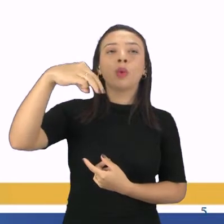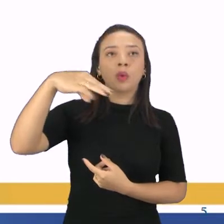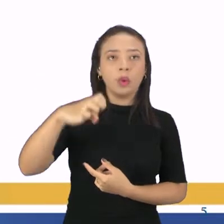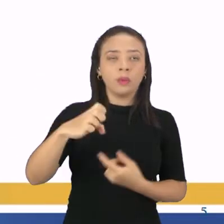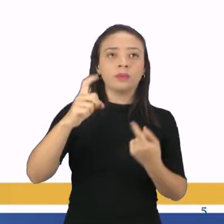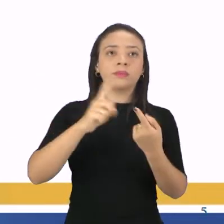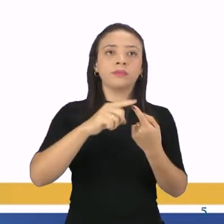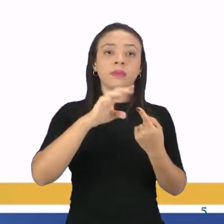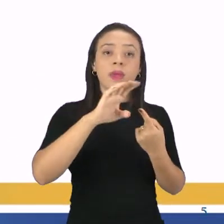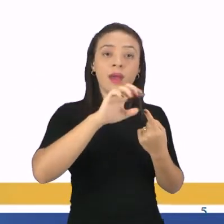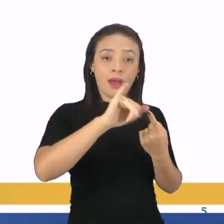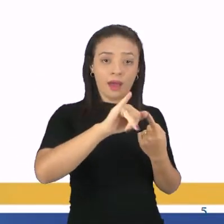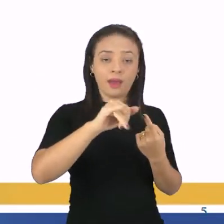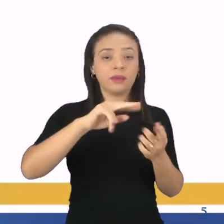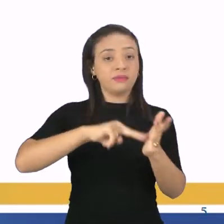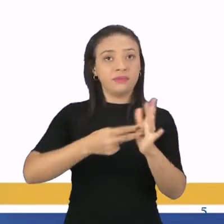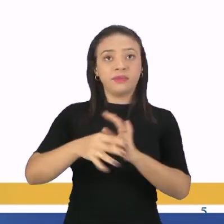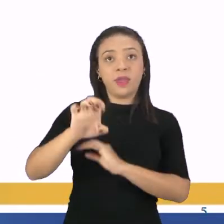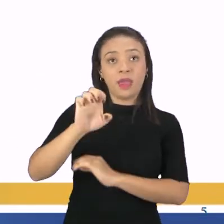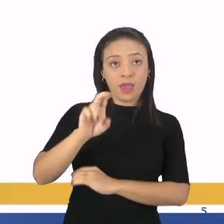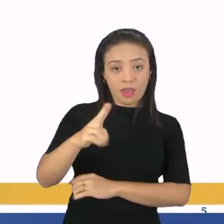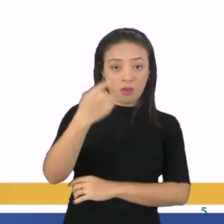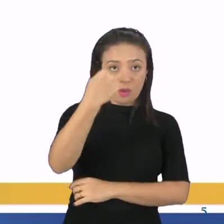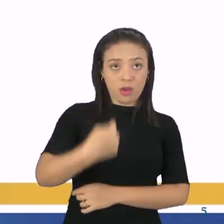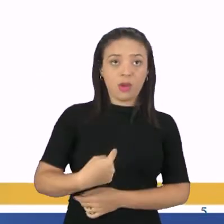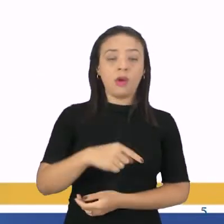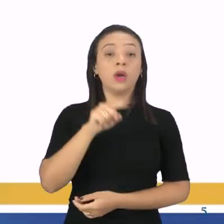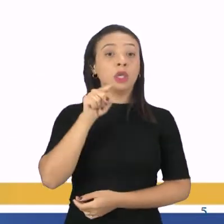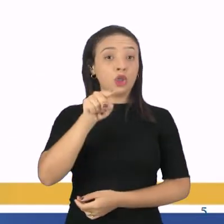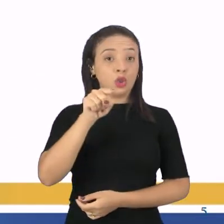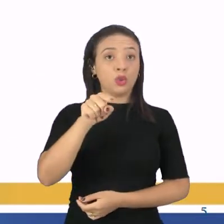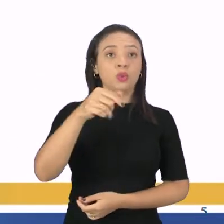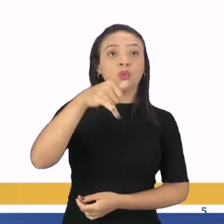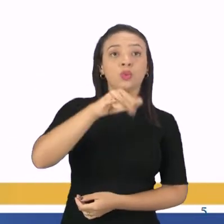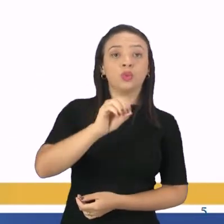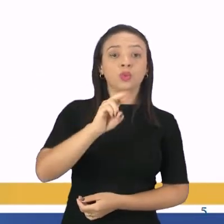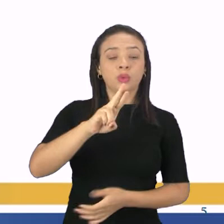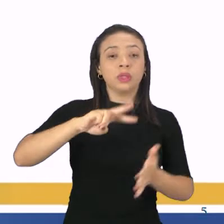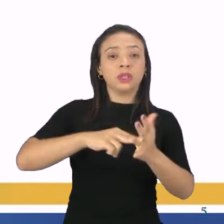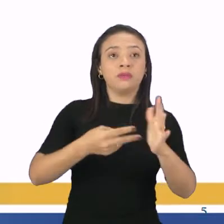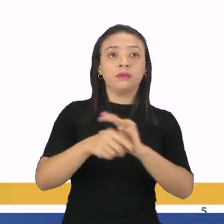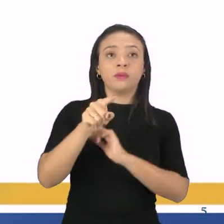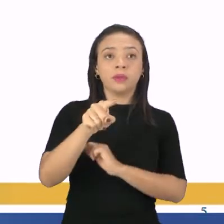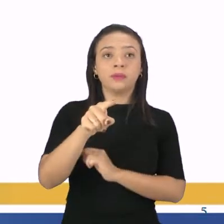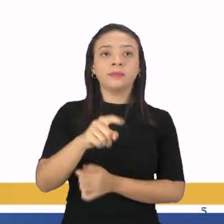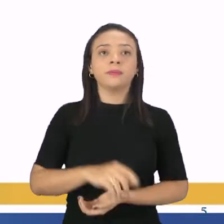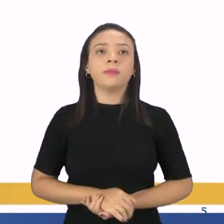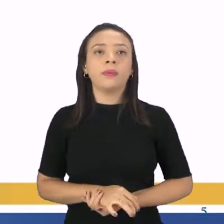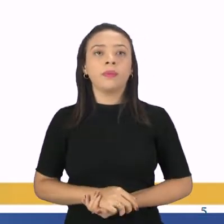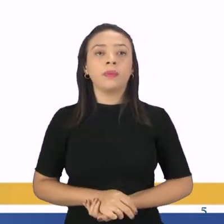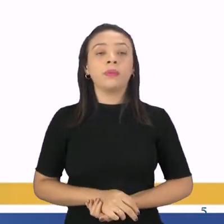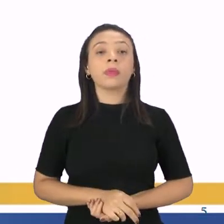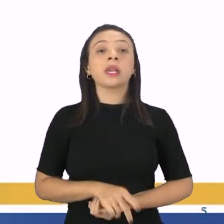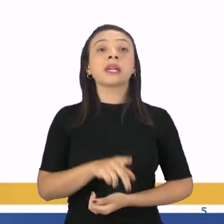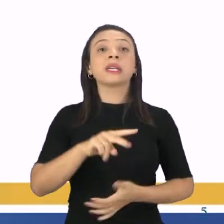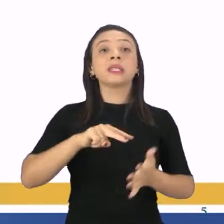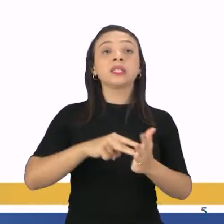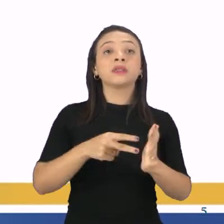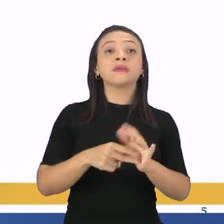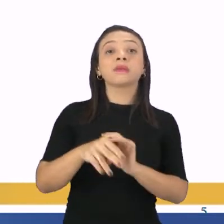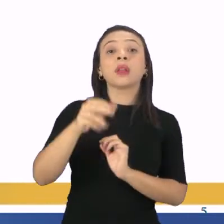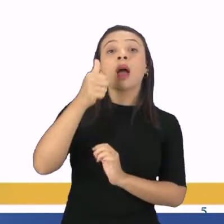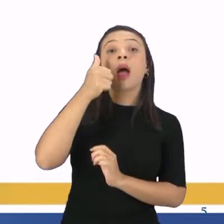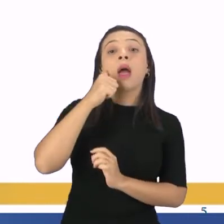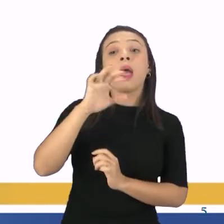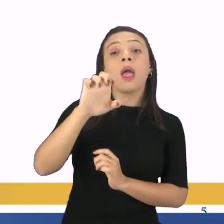I, que significa eu, you, você, he, she, it, que é os pronomes ele